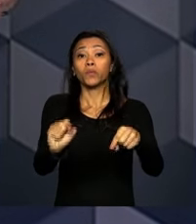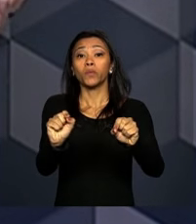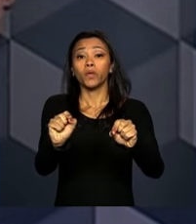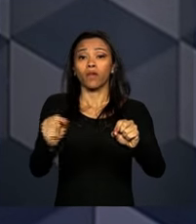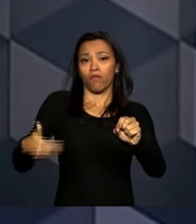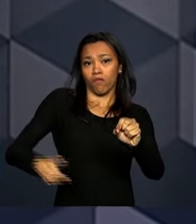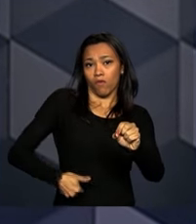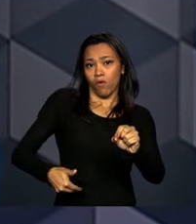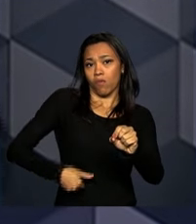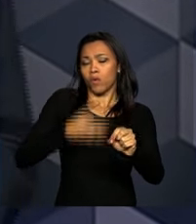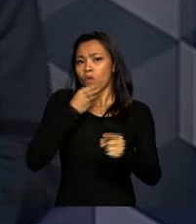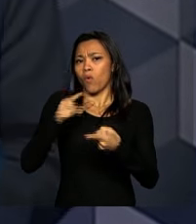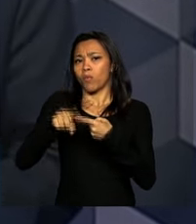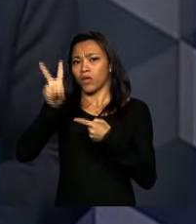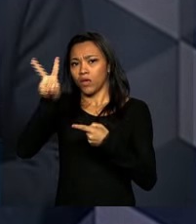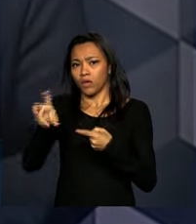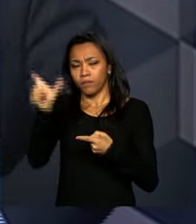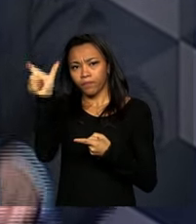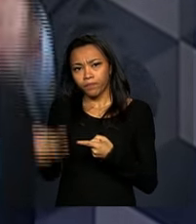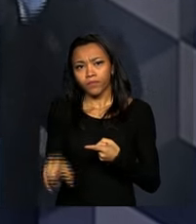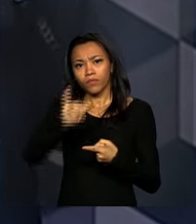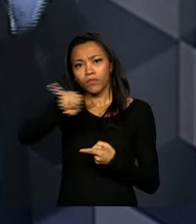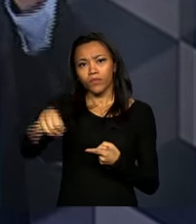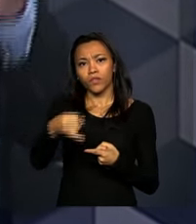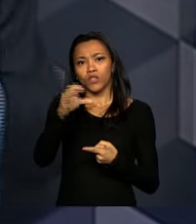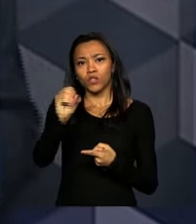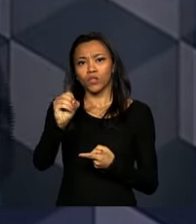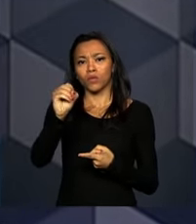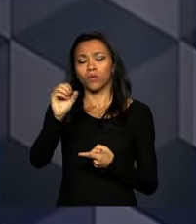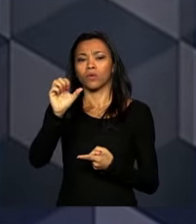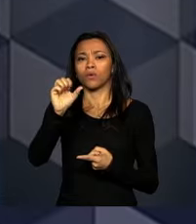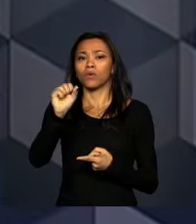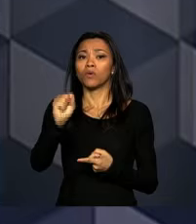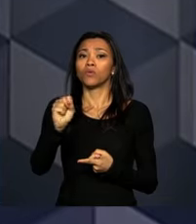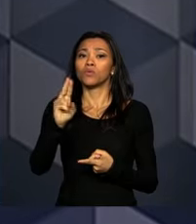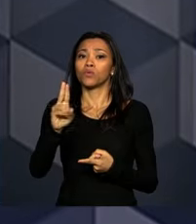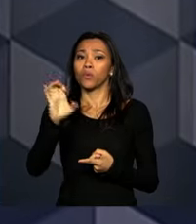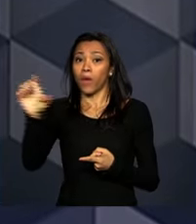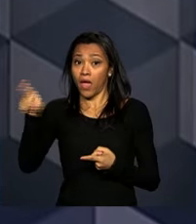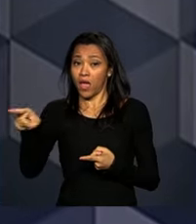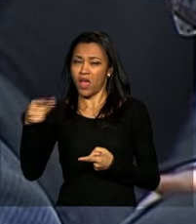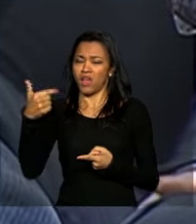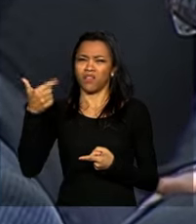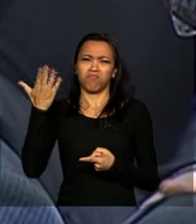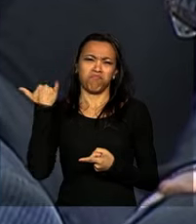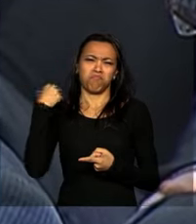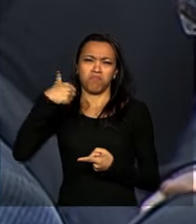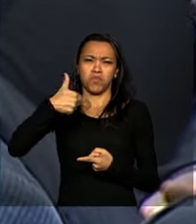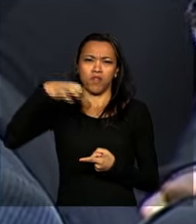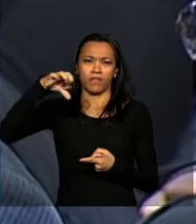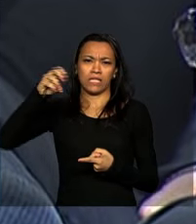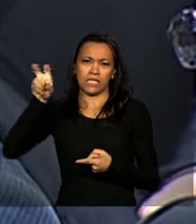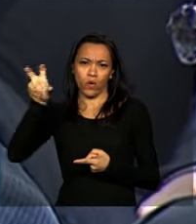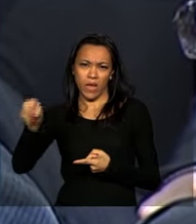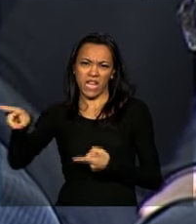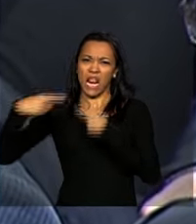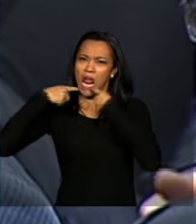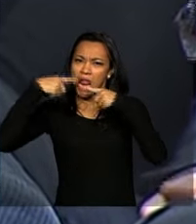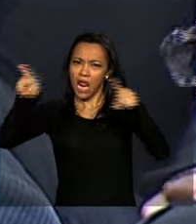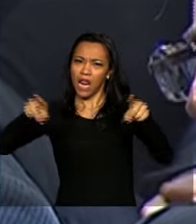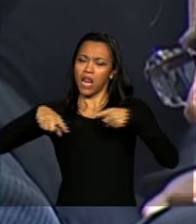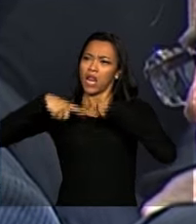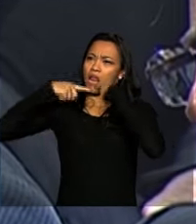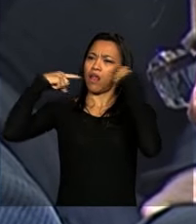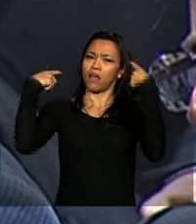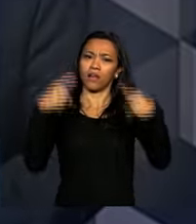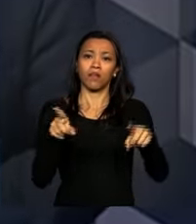pessoas como Josué de Castro, com a sua denúncia vigorosa nos anos 50, geopolítica da fome, geografia